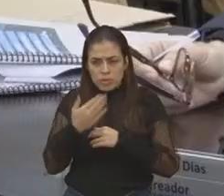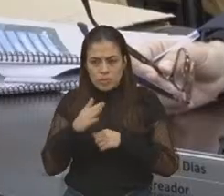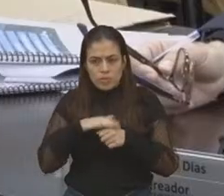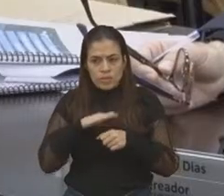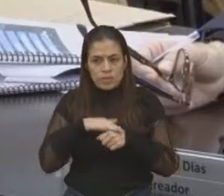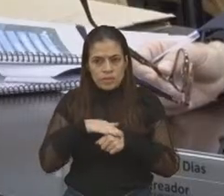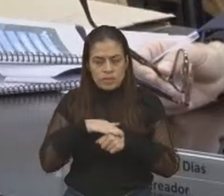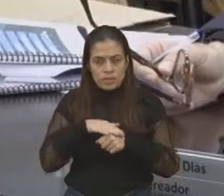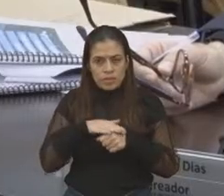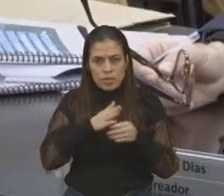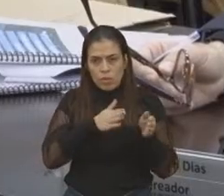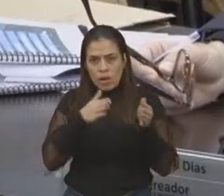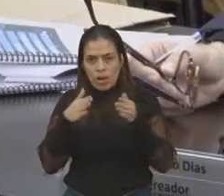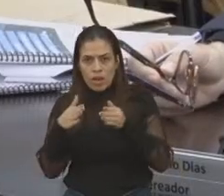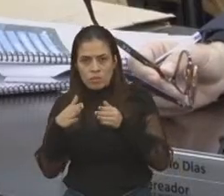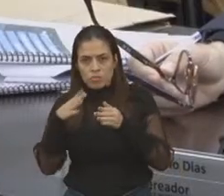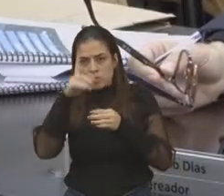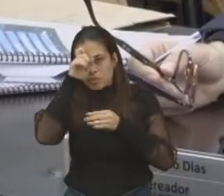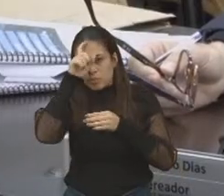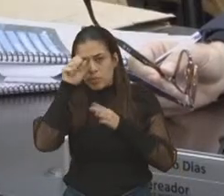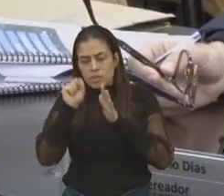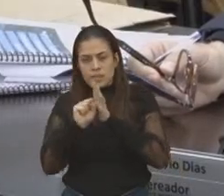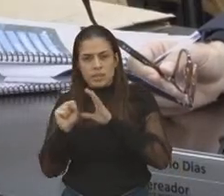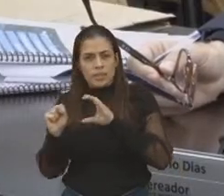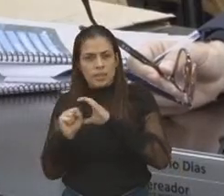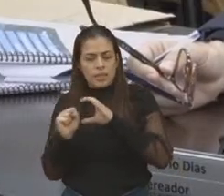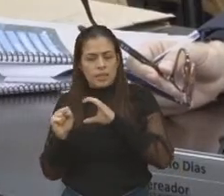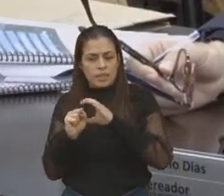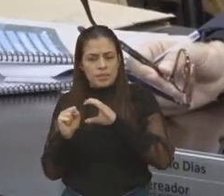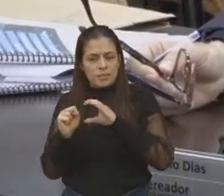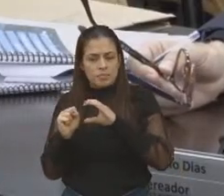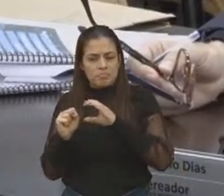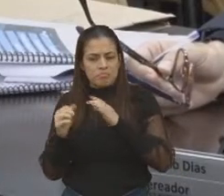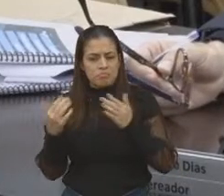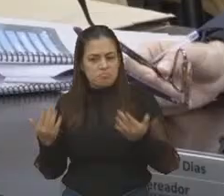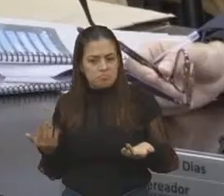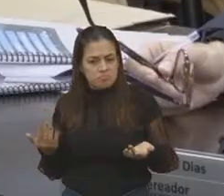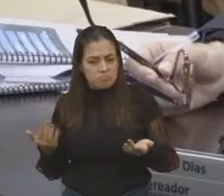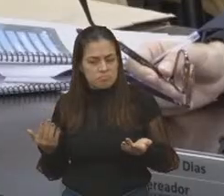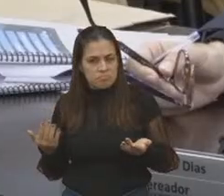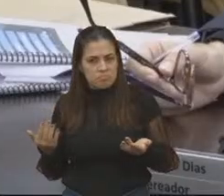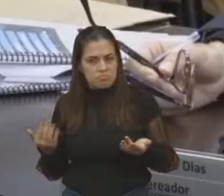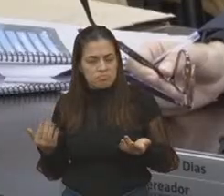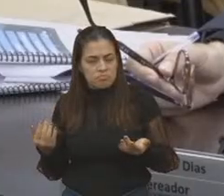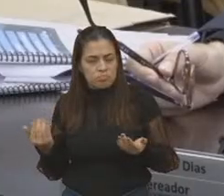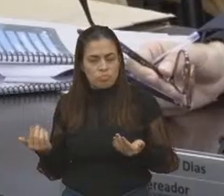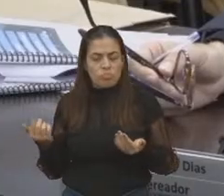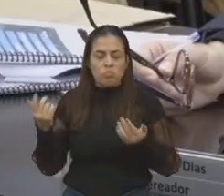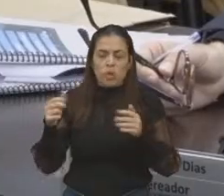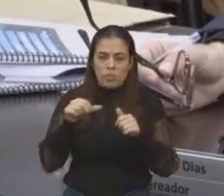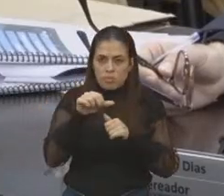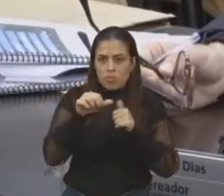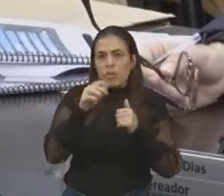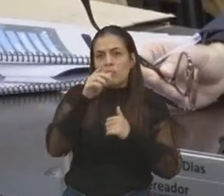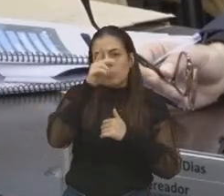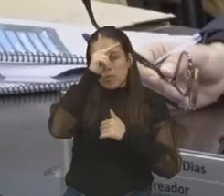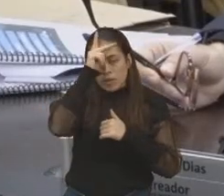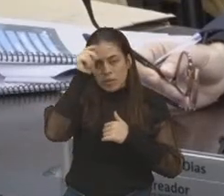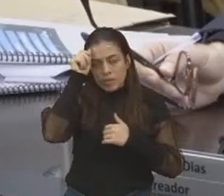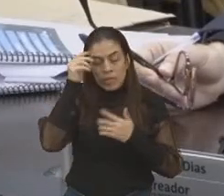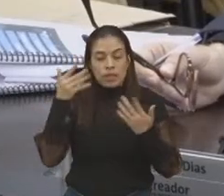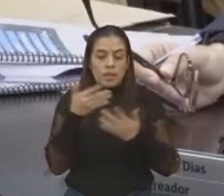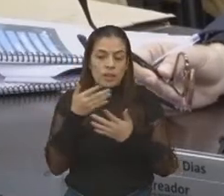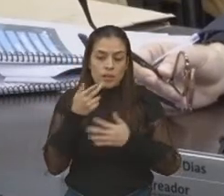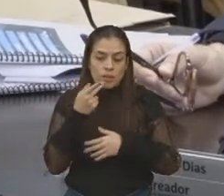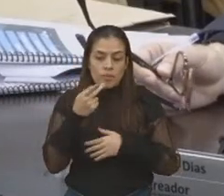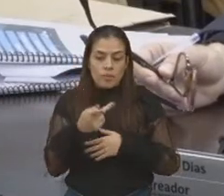que comprou um terreno ao lado da Santa Casa. O prefeito Celso candidato, se tornou prefeito, e agora diz que